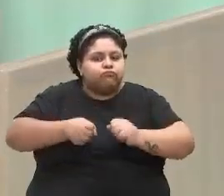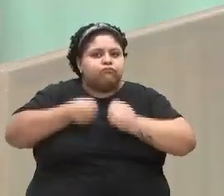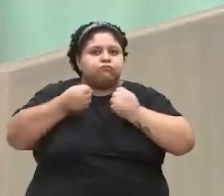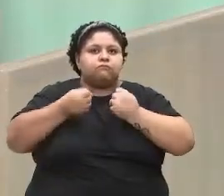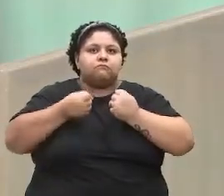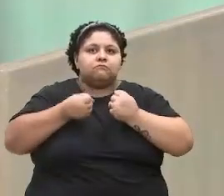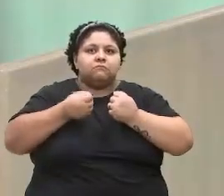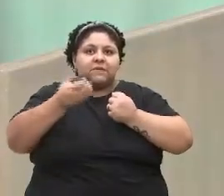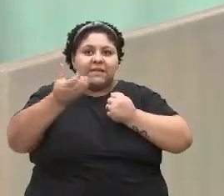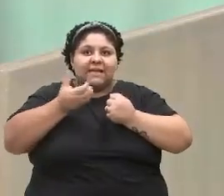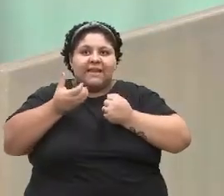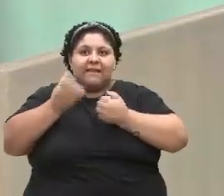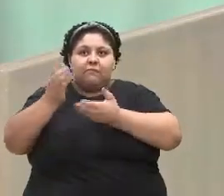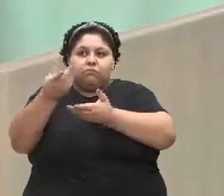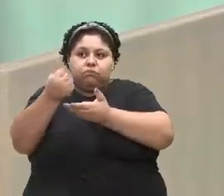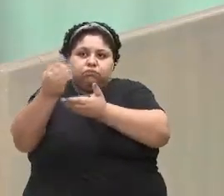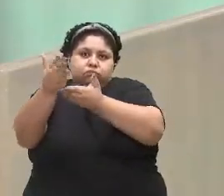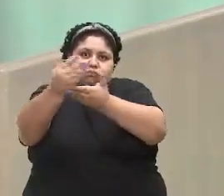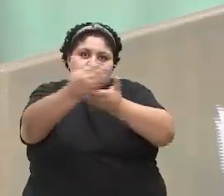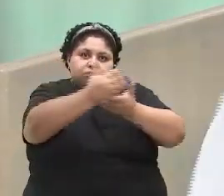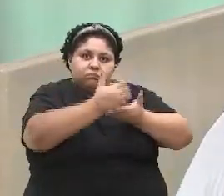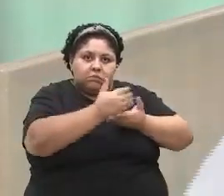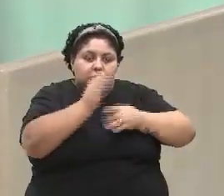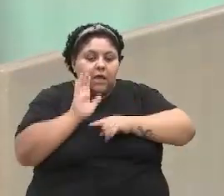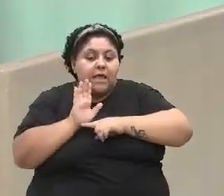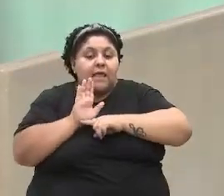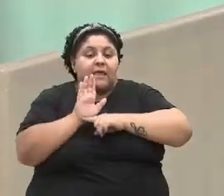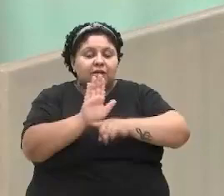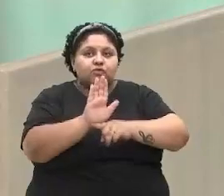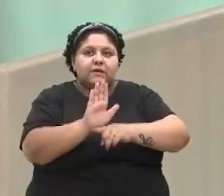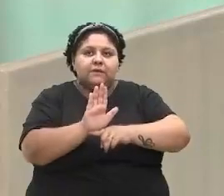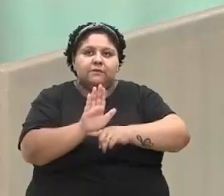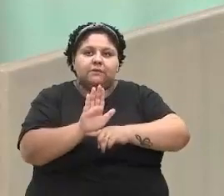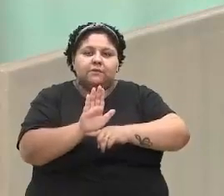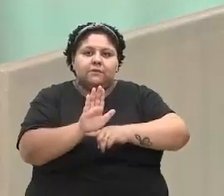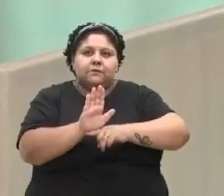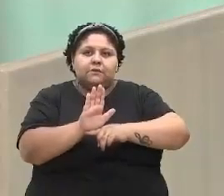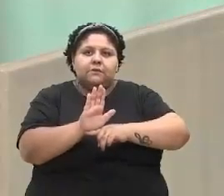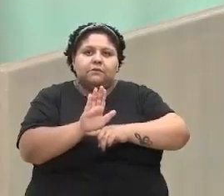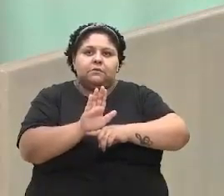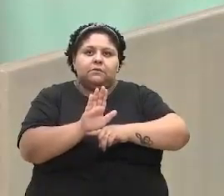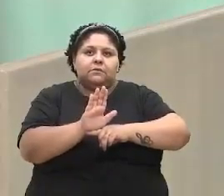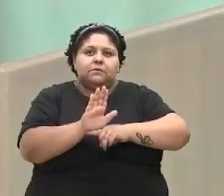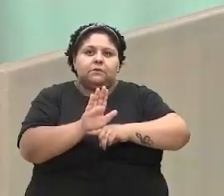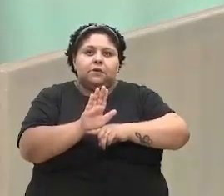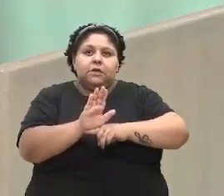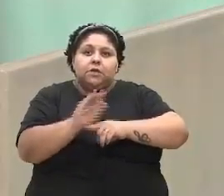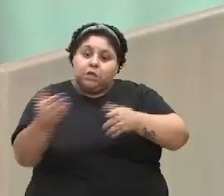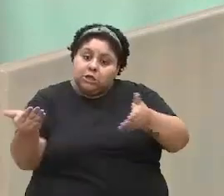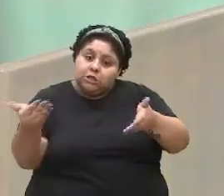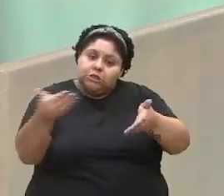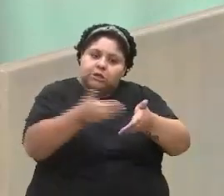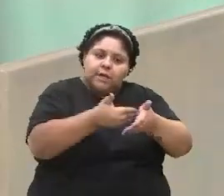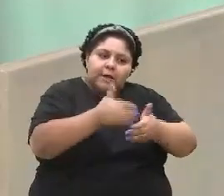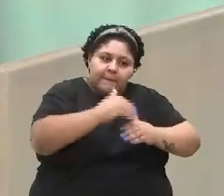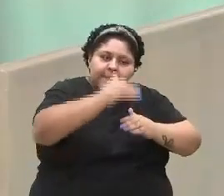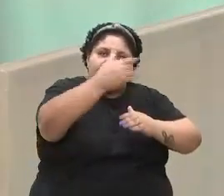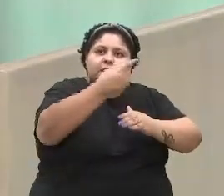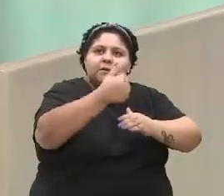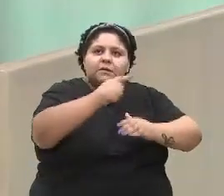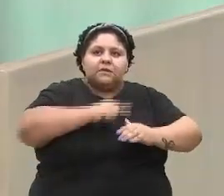buscar recursos e ajudar que entre recursos e que tenhamos